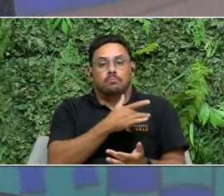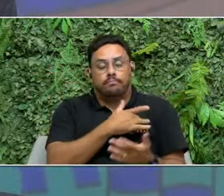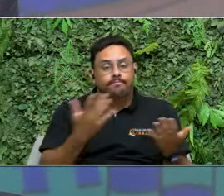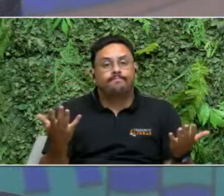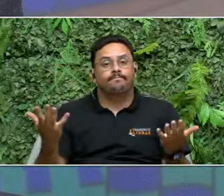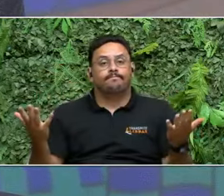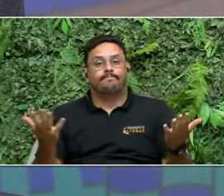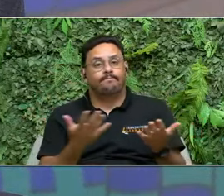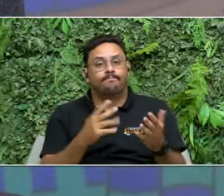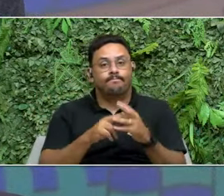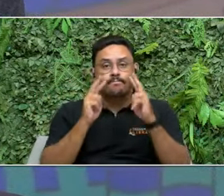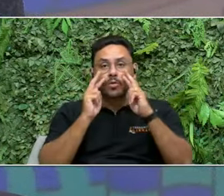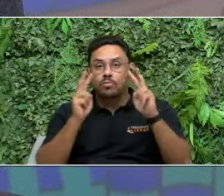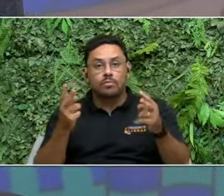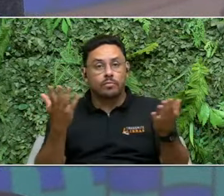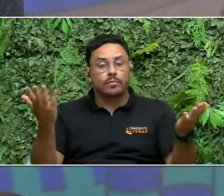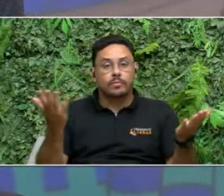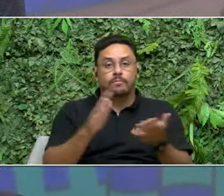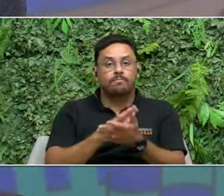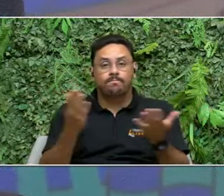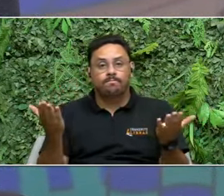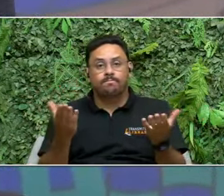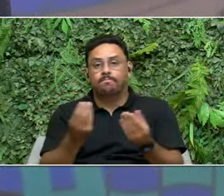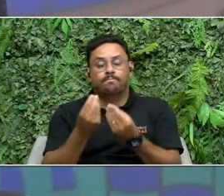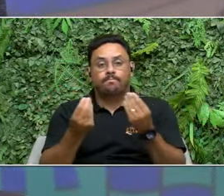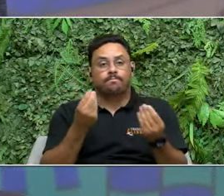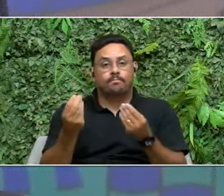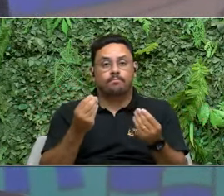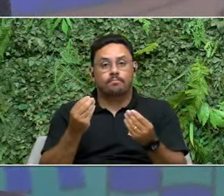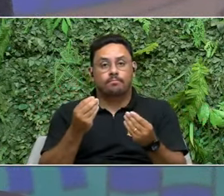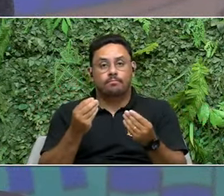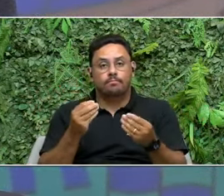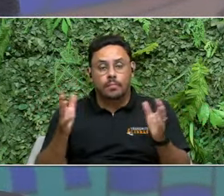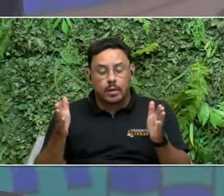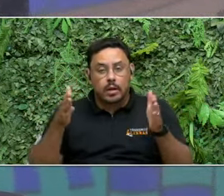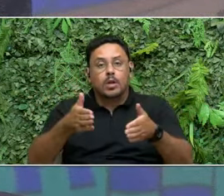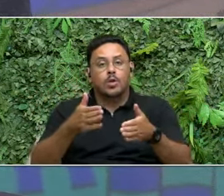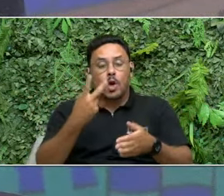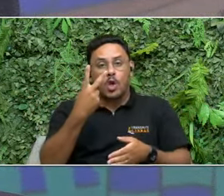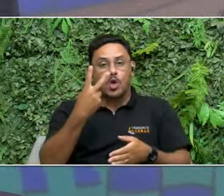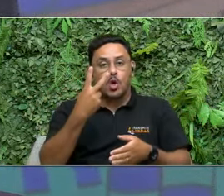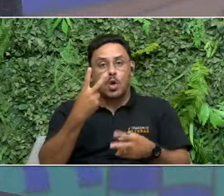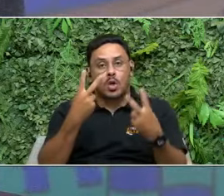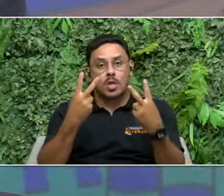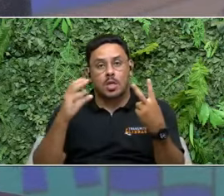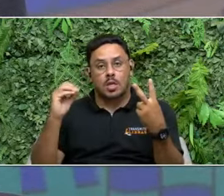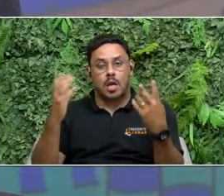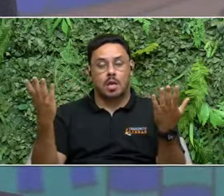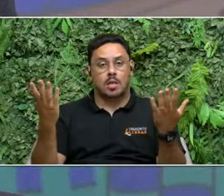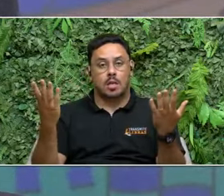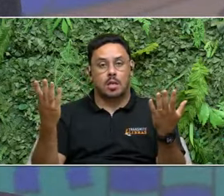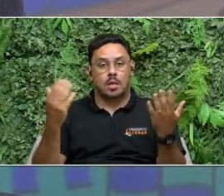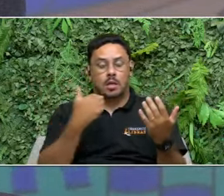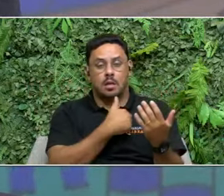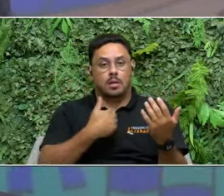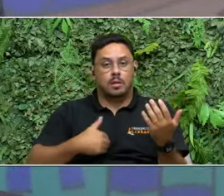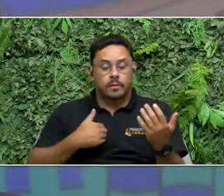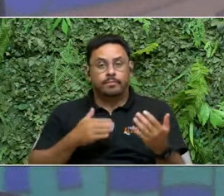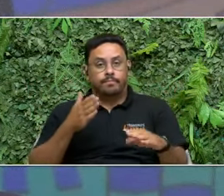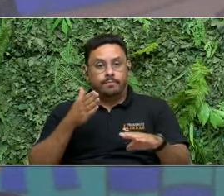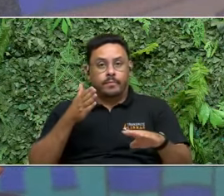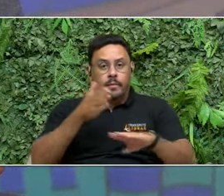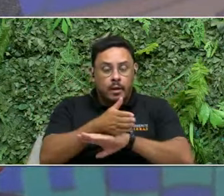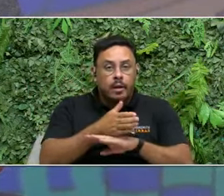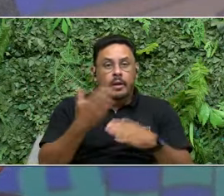Cruzeiro nem viu que tava já tinha entrado em campo já tava 2 a 0 o galo foi para cima depois o Cruzeiro tentou